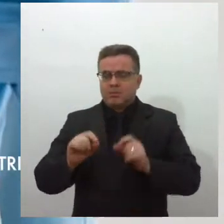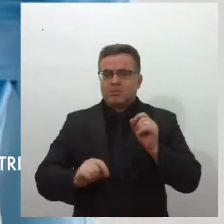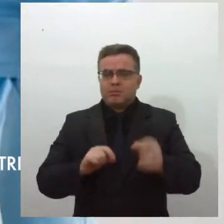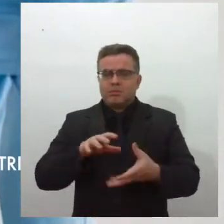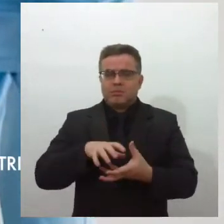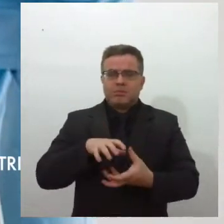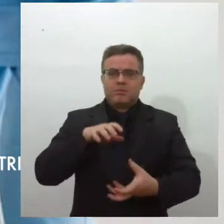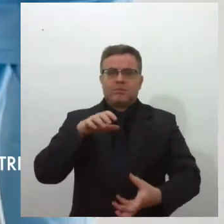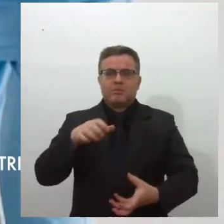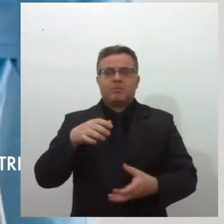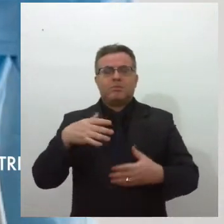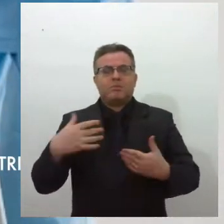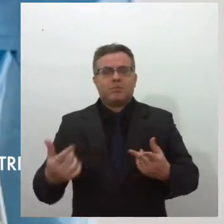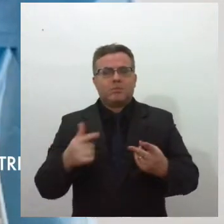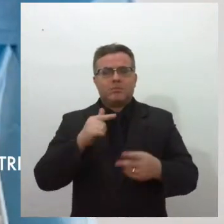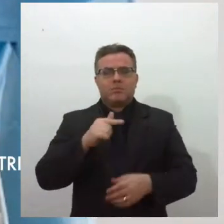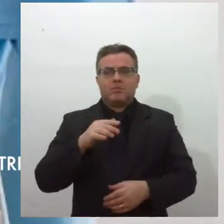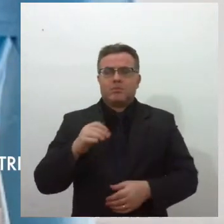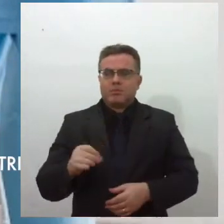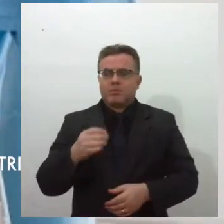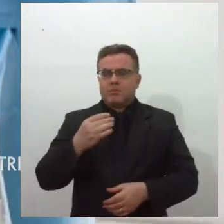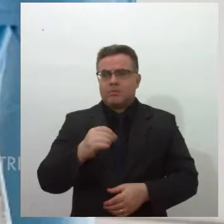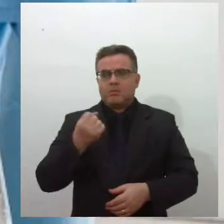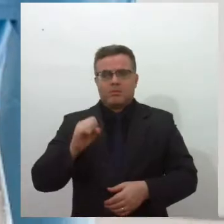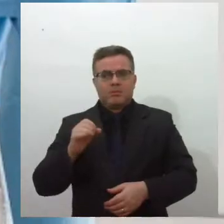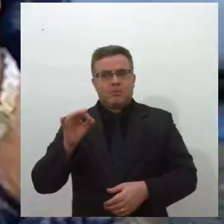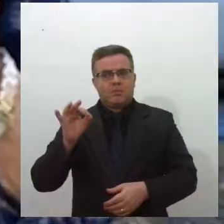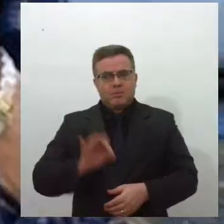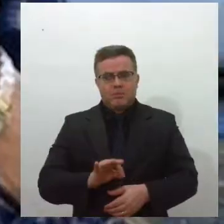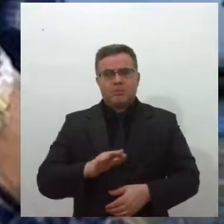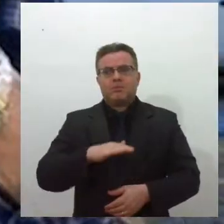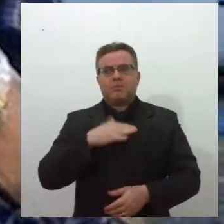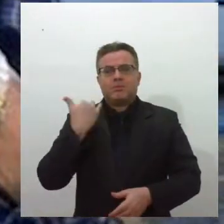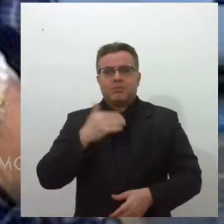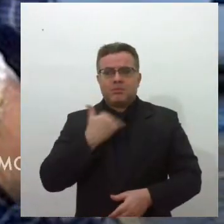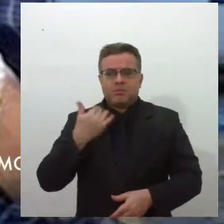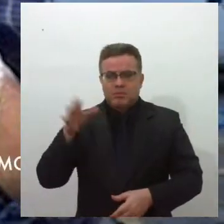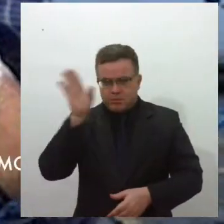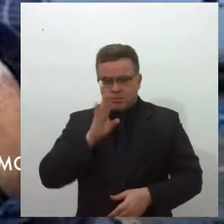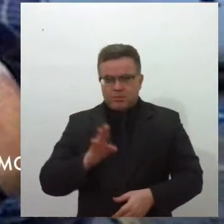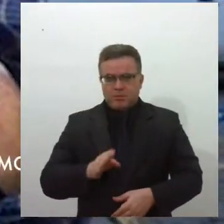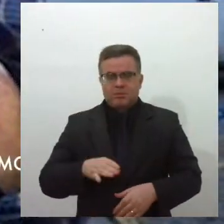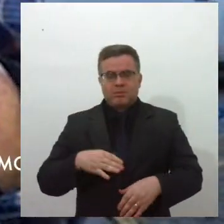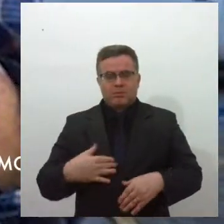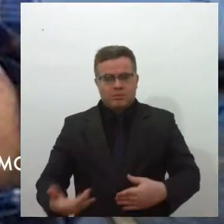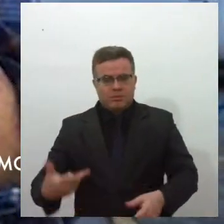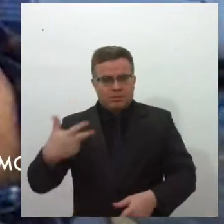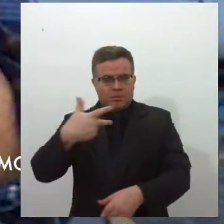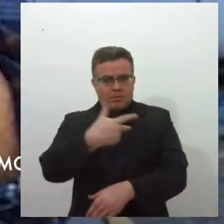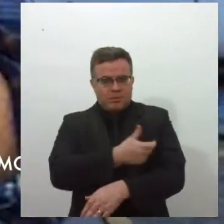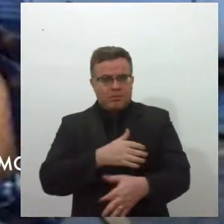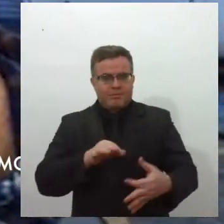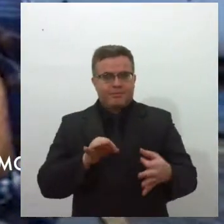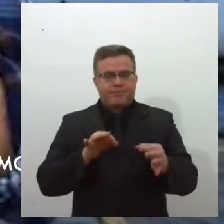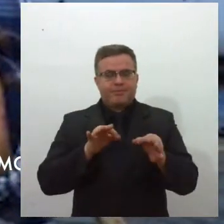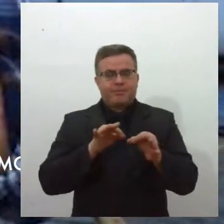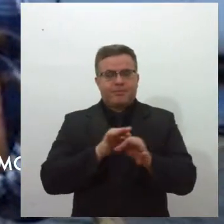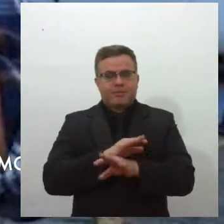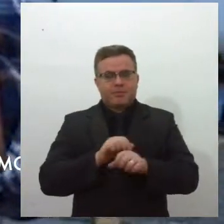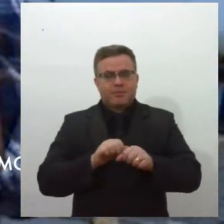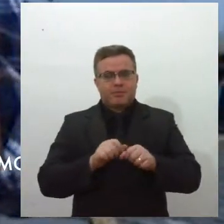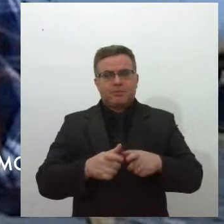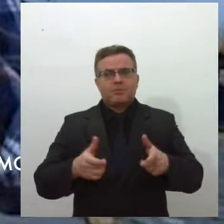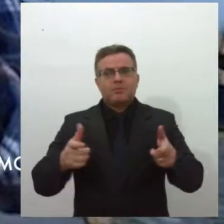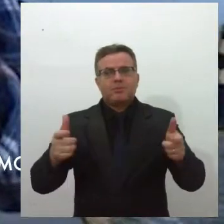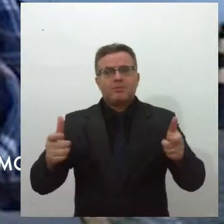entre 70% e 80% dos óbitos no Brasil. Com o avanço da vacinação, esse percentual